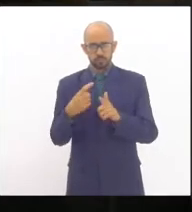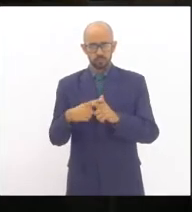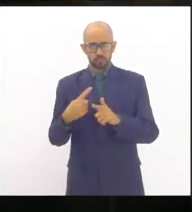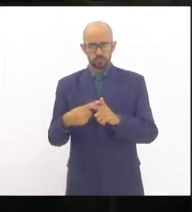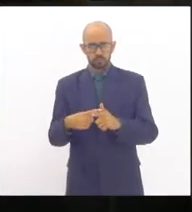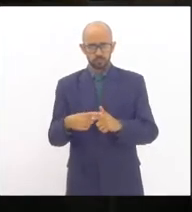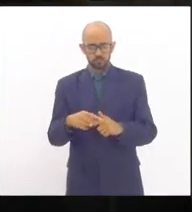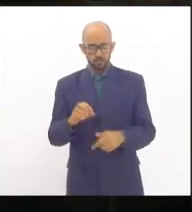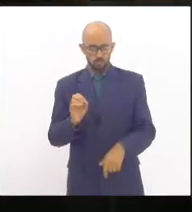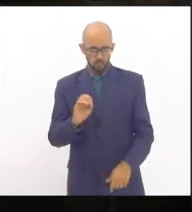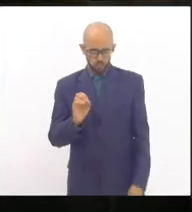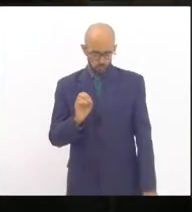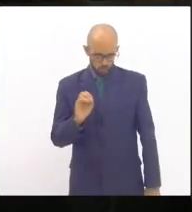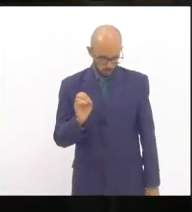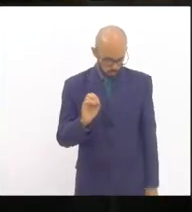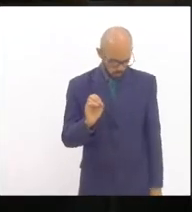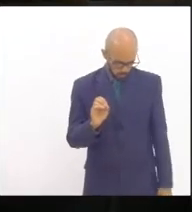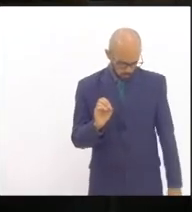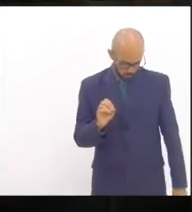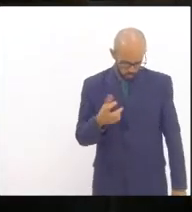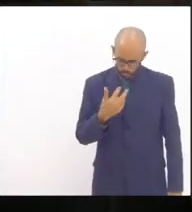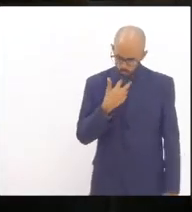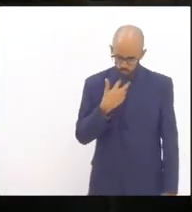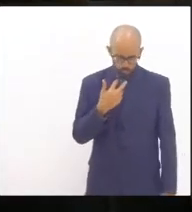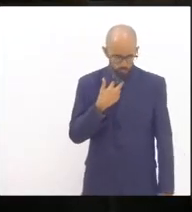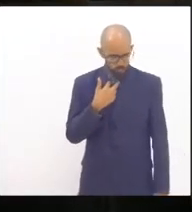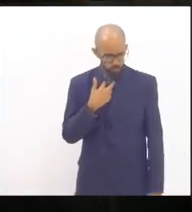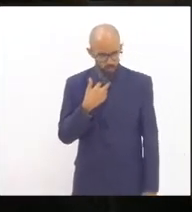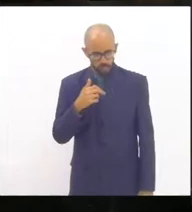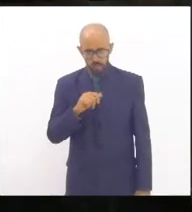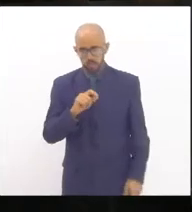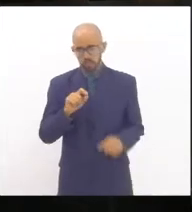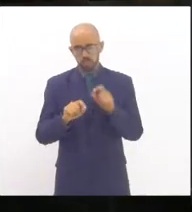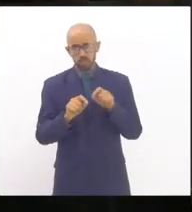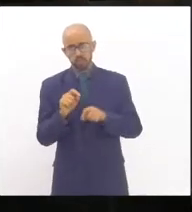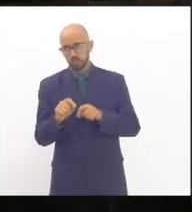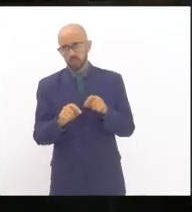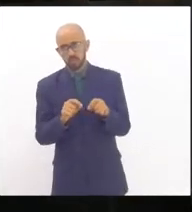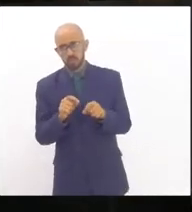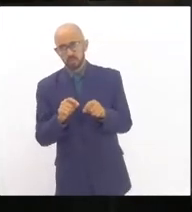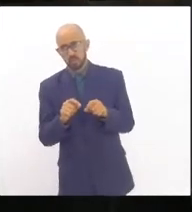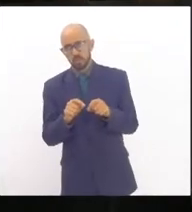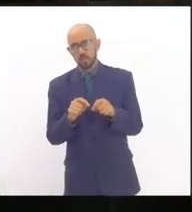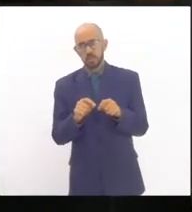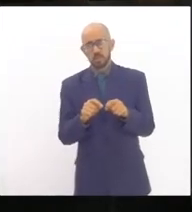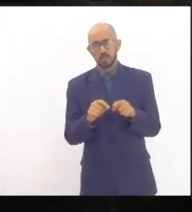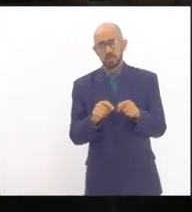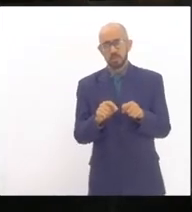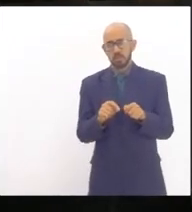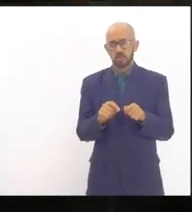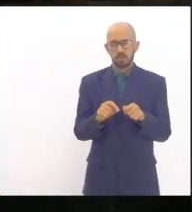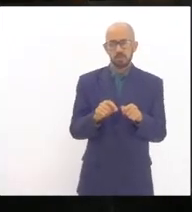nada disso pode ficar sem uma profunda